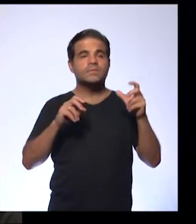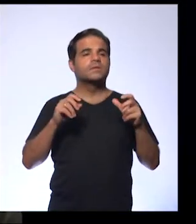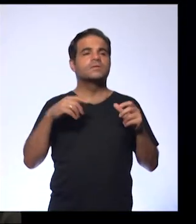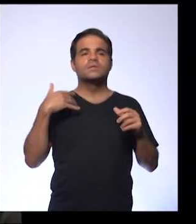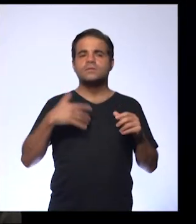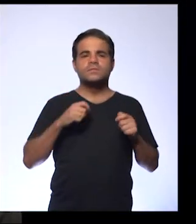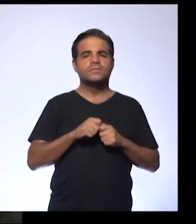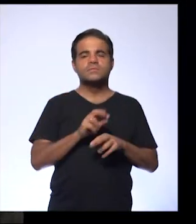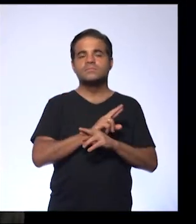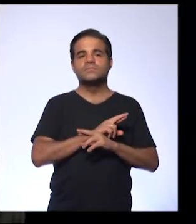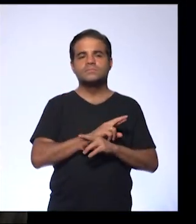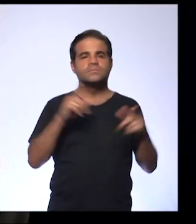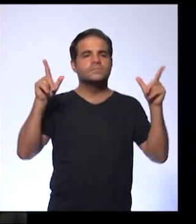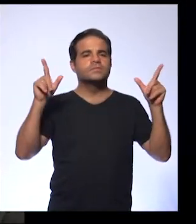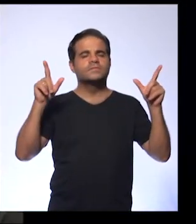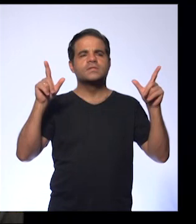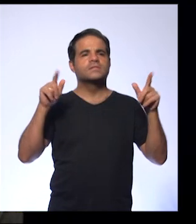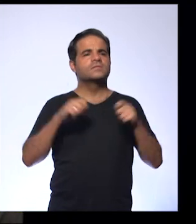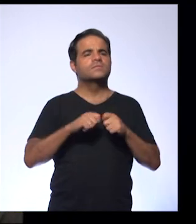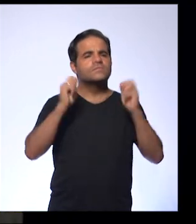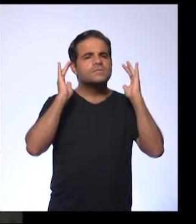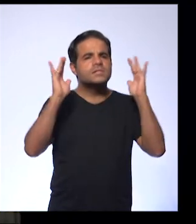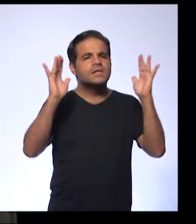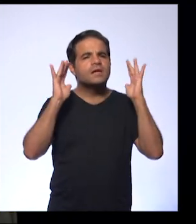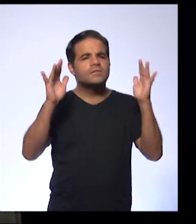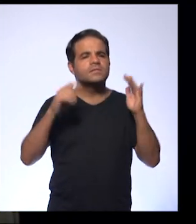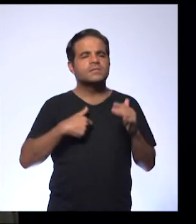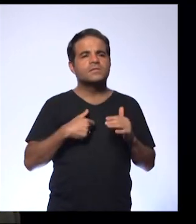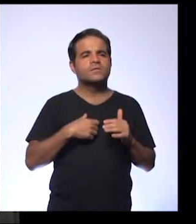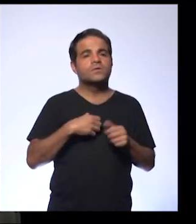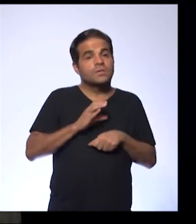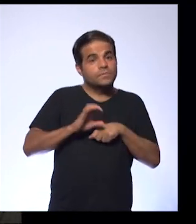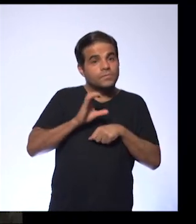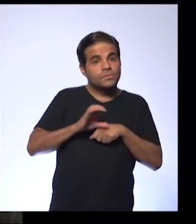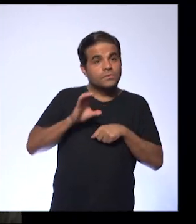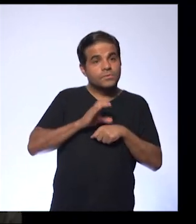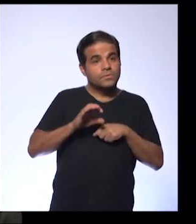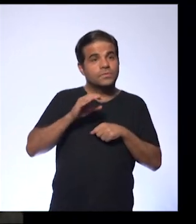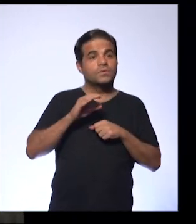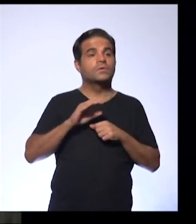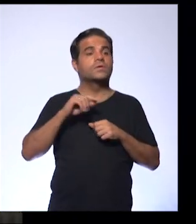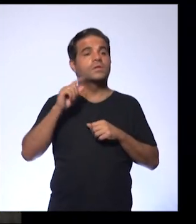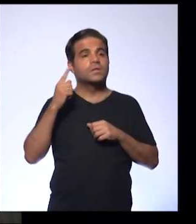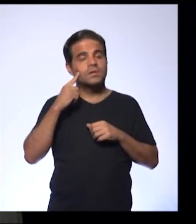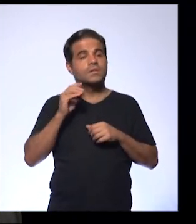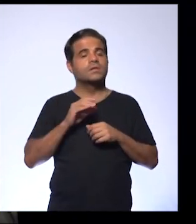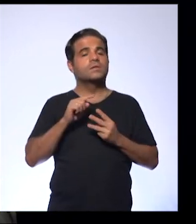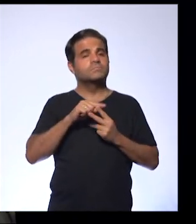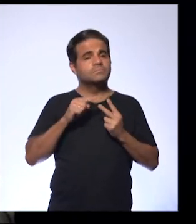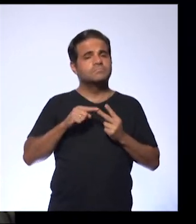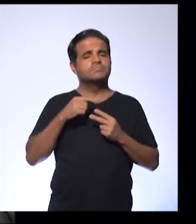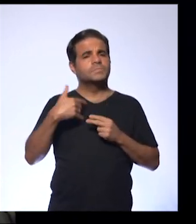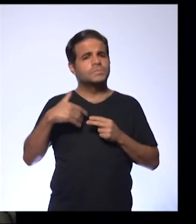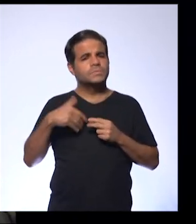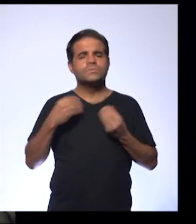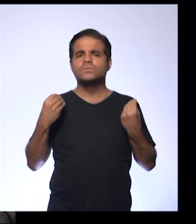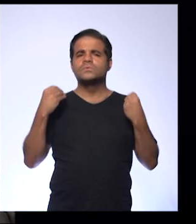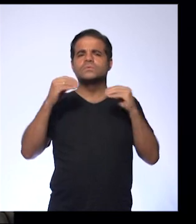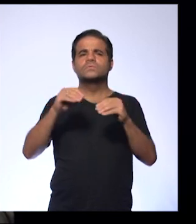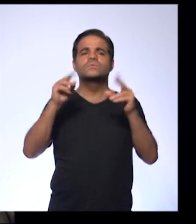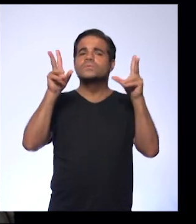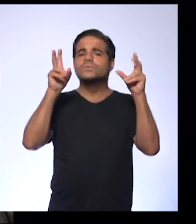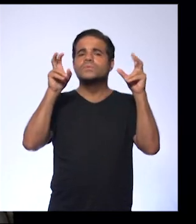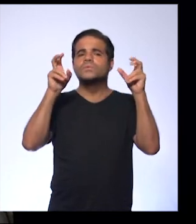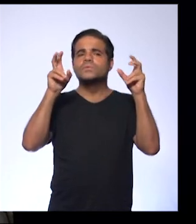tremenda diferença quando eu fiz essa reflexão. Eu estava em um curso do Humberto Maturana e da Ximena Dávila, quando eles colocaram um